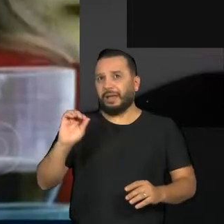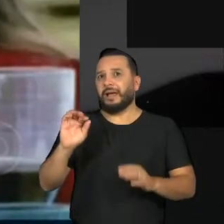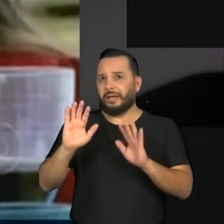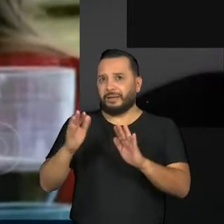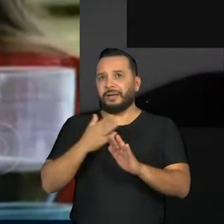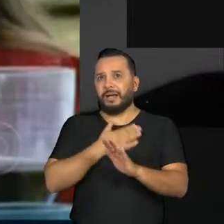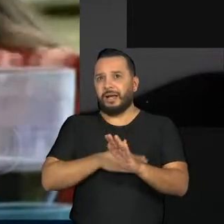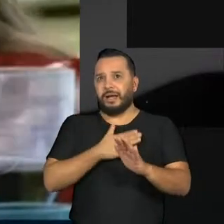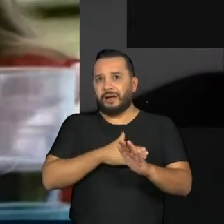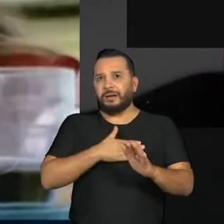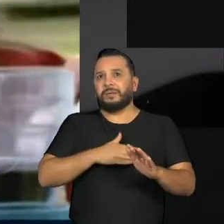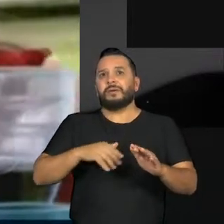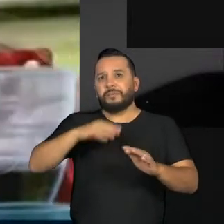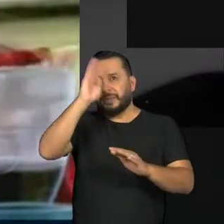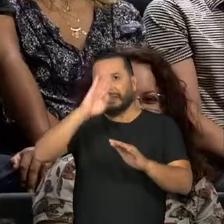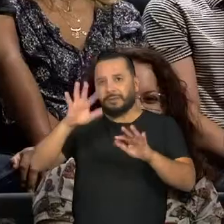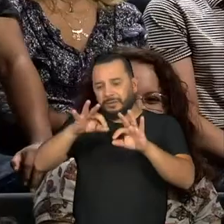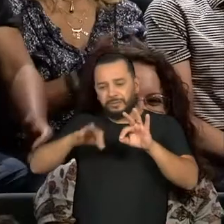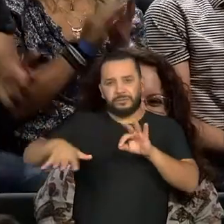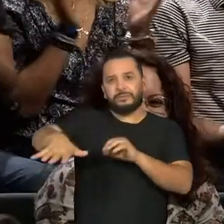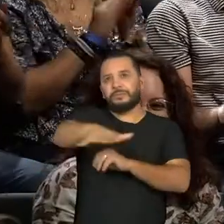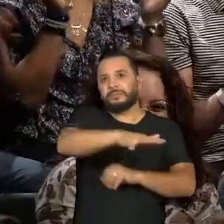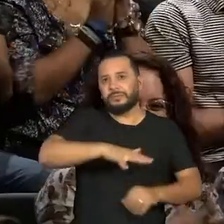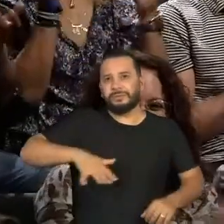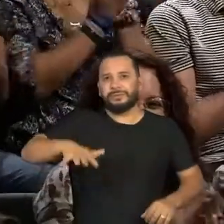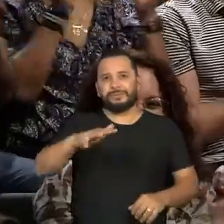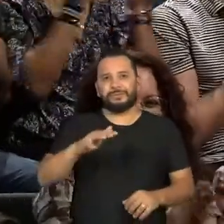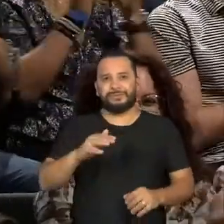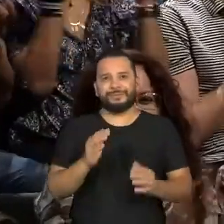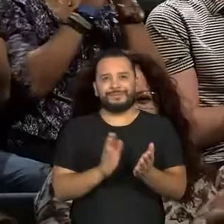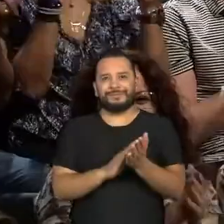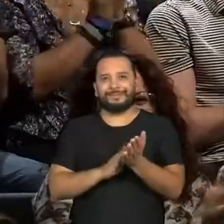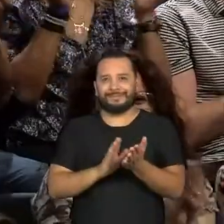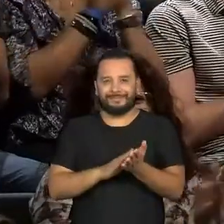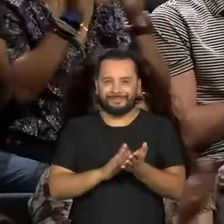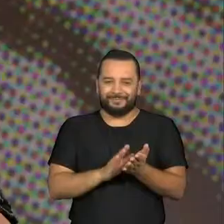mapa astral do Brasil. Vai ser sempre assim. Tão atual, né?